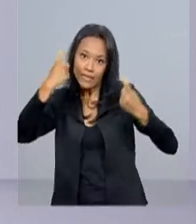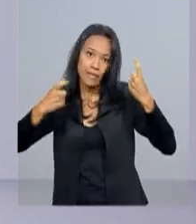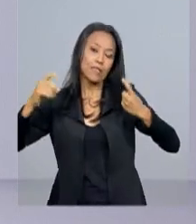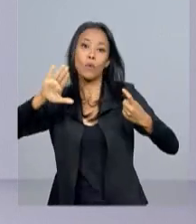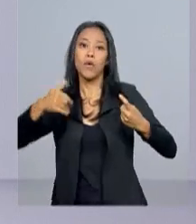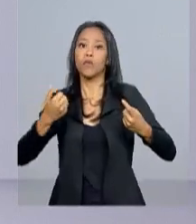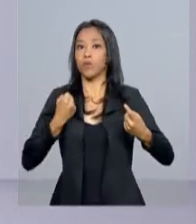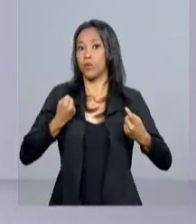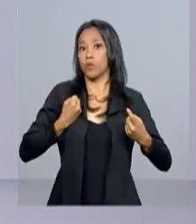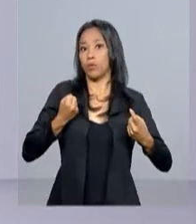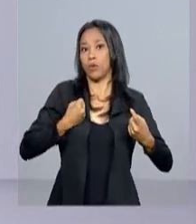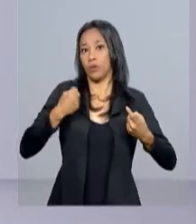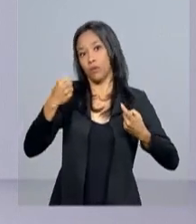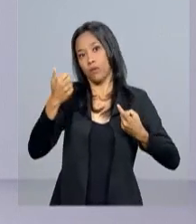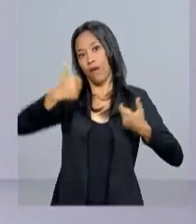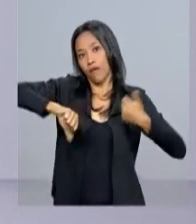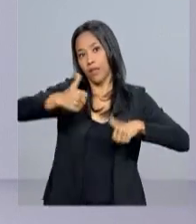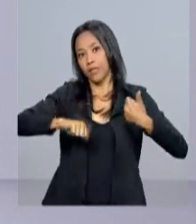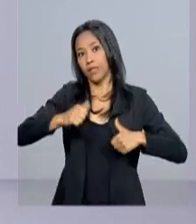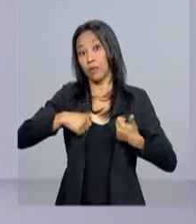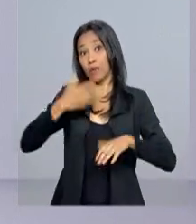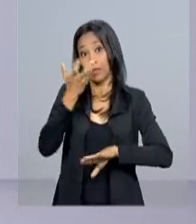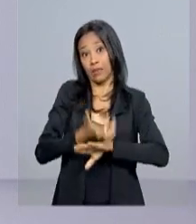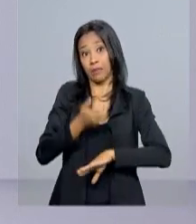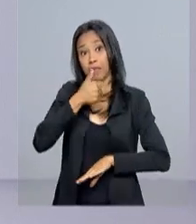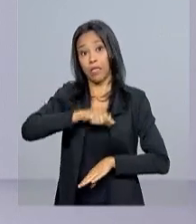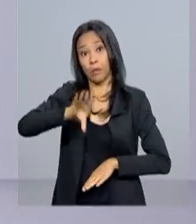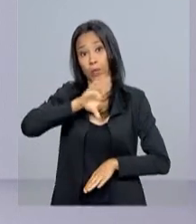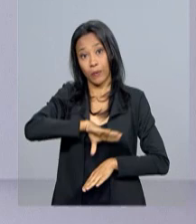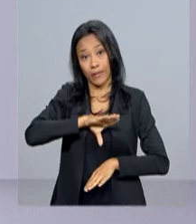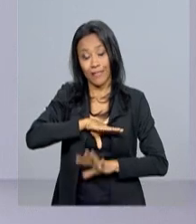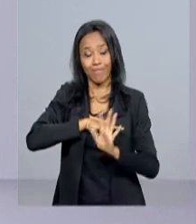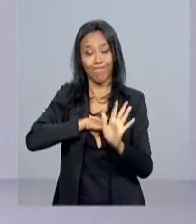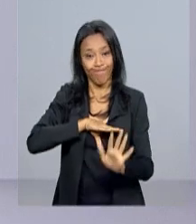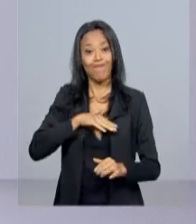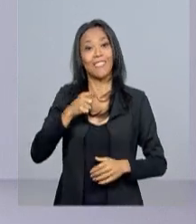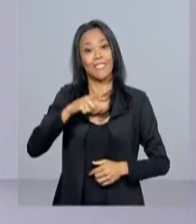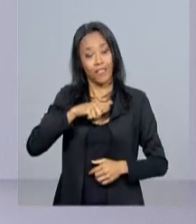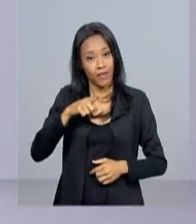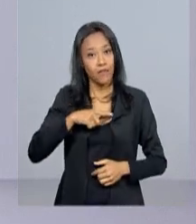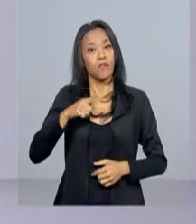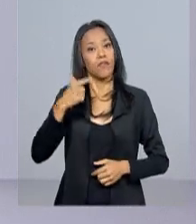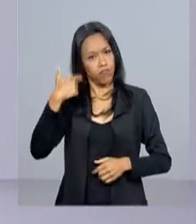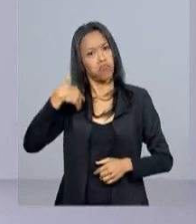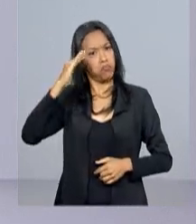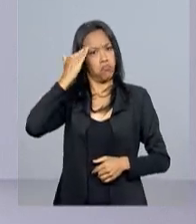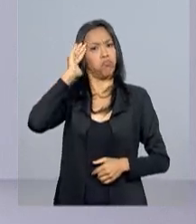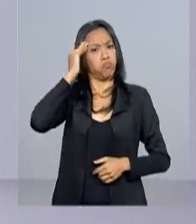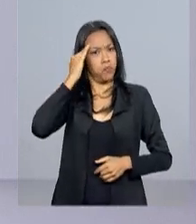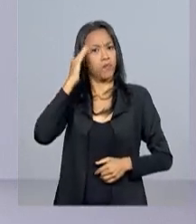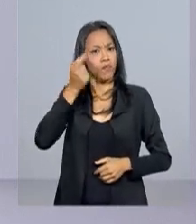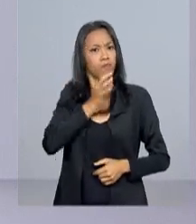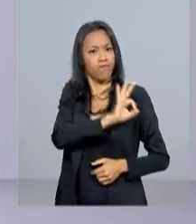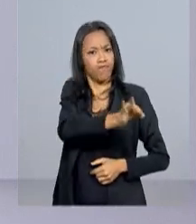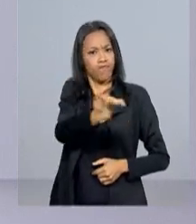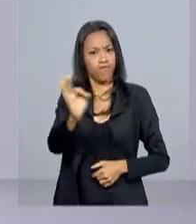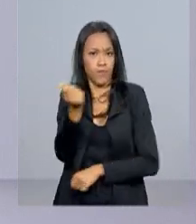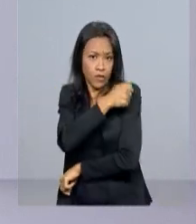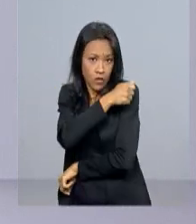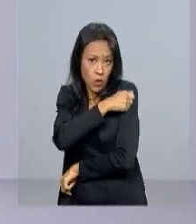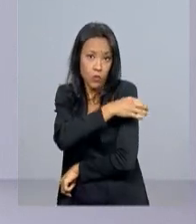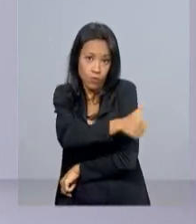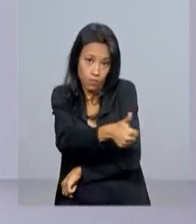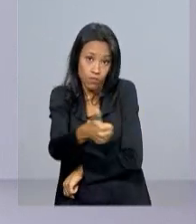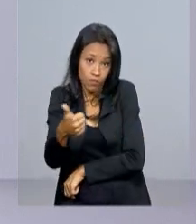citar os números da avaliação para a língua portuguesa. Apesar de haver um crescimento no entendimento da matéria por parte dos alunos no ensino